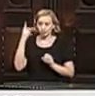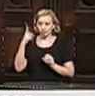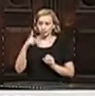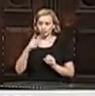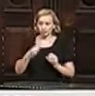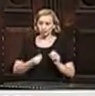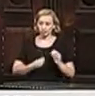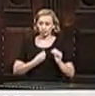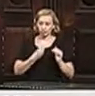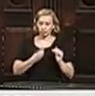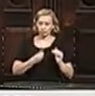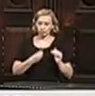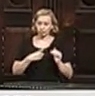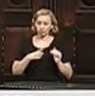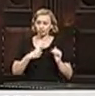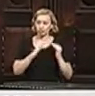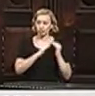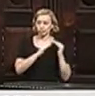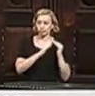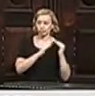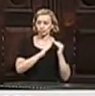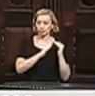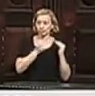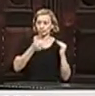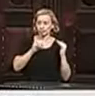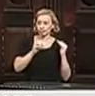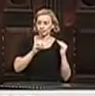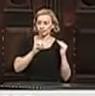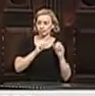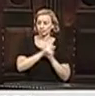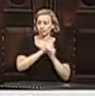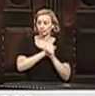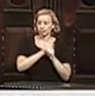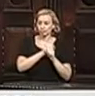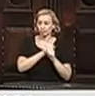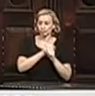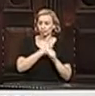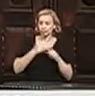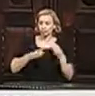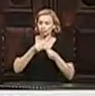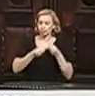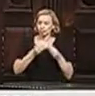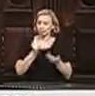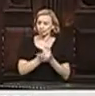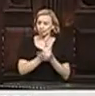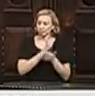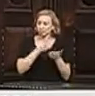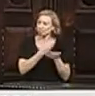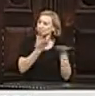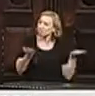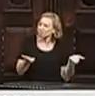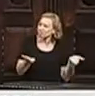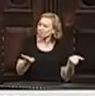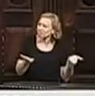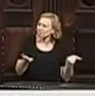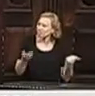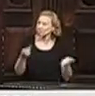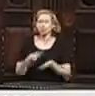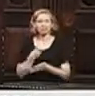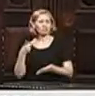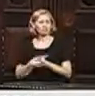essa diferença de 10 anos em um único ano. Isto é uma covardia